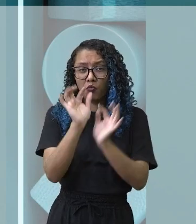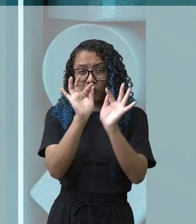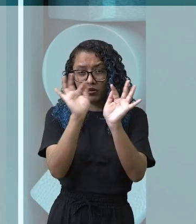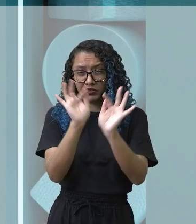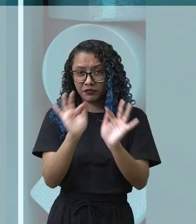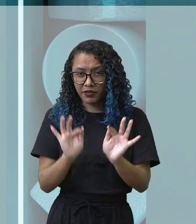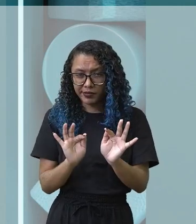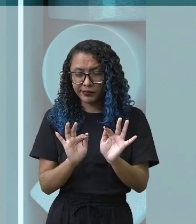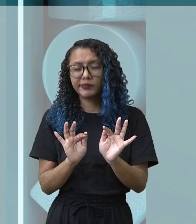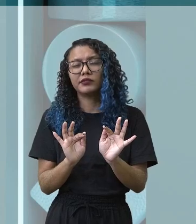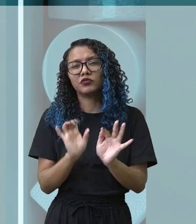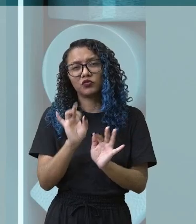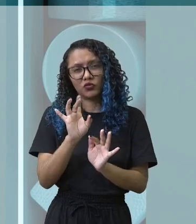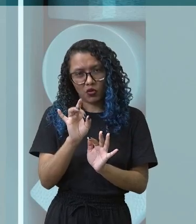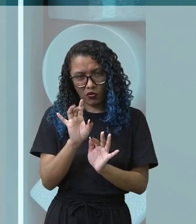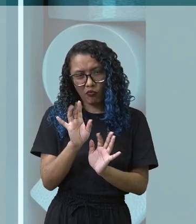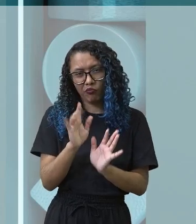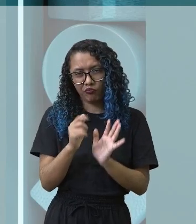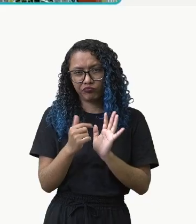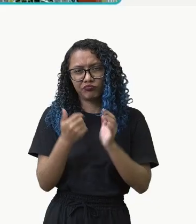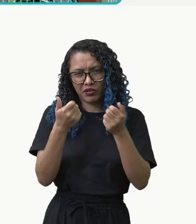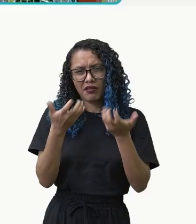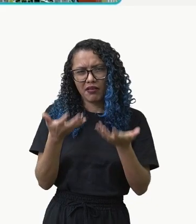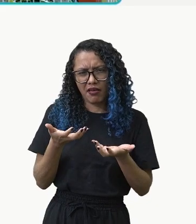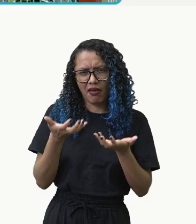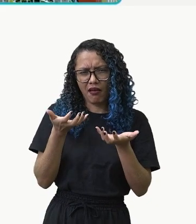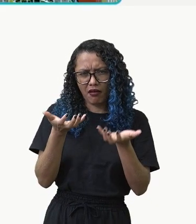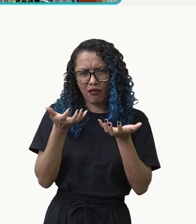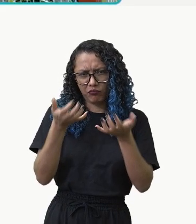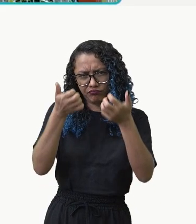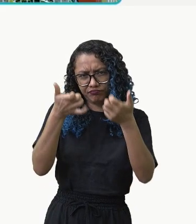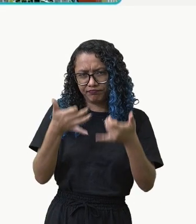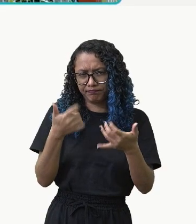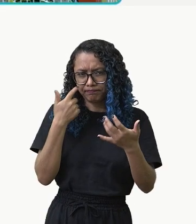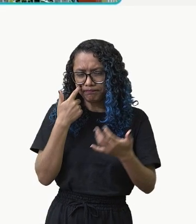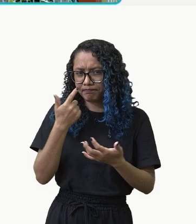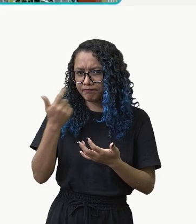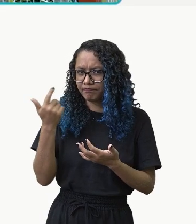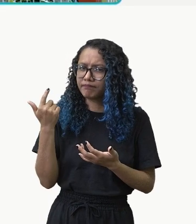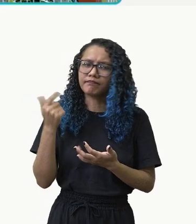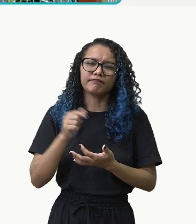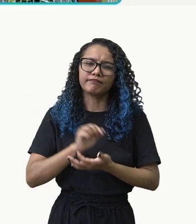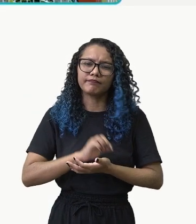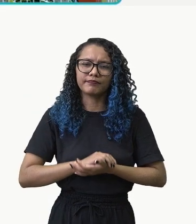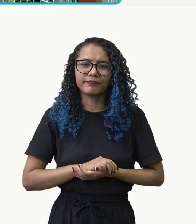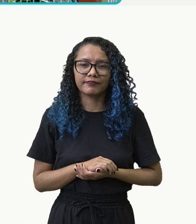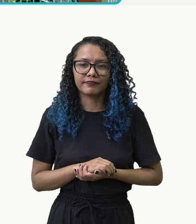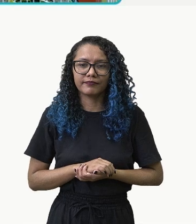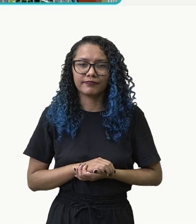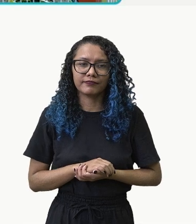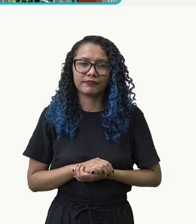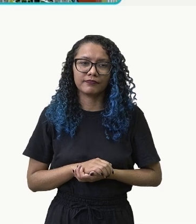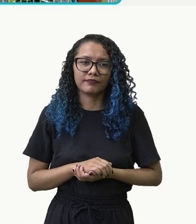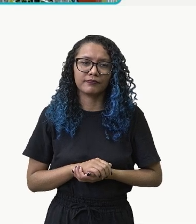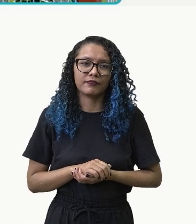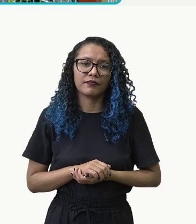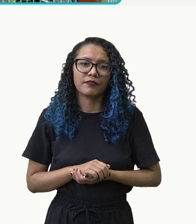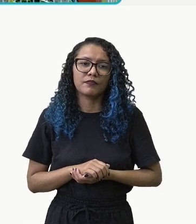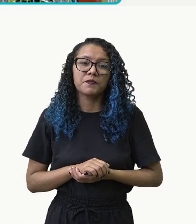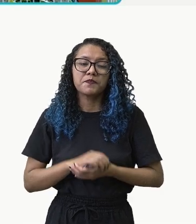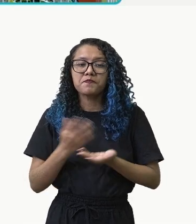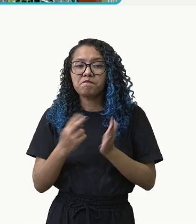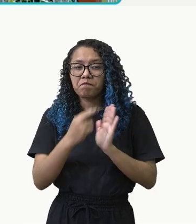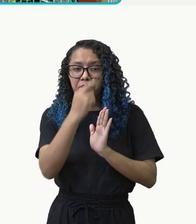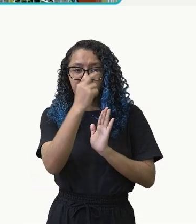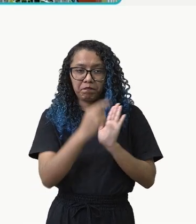pontuar algumas partes aqui do texto Vamos lá comigo olha aqui no início né el tráfico ilegal de fauna